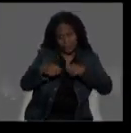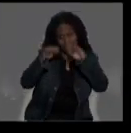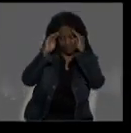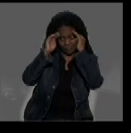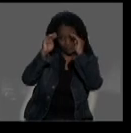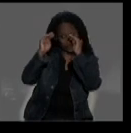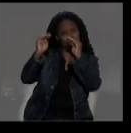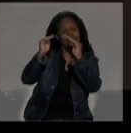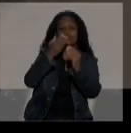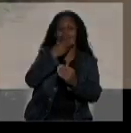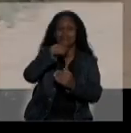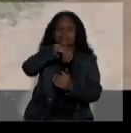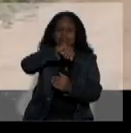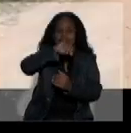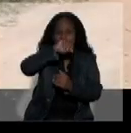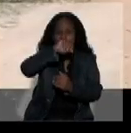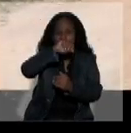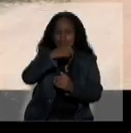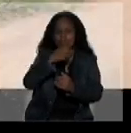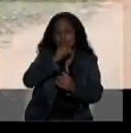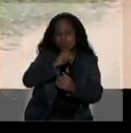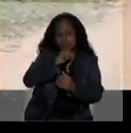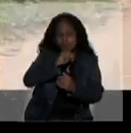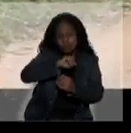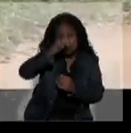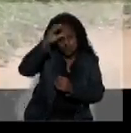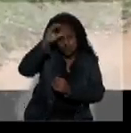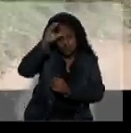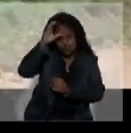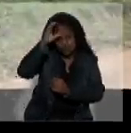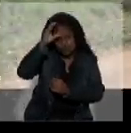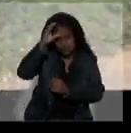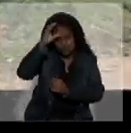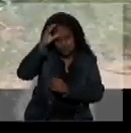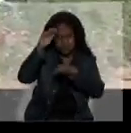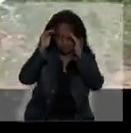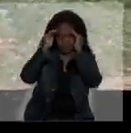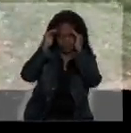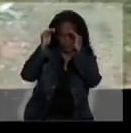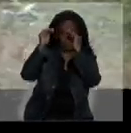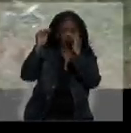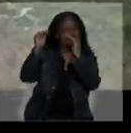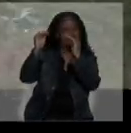nós respeitávamos meu pai, meus avós, tio,